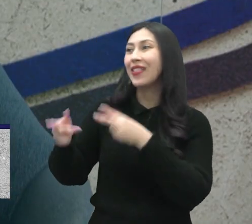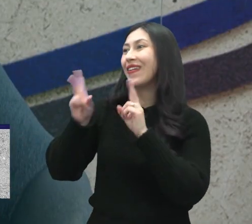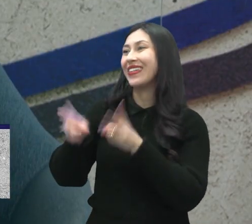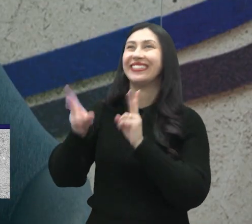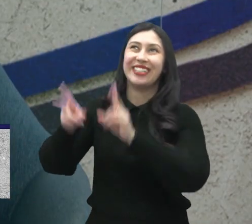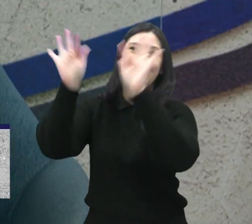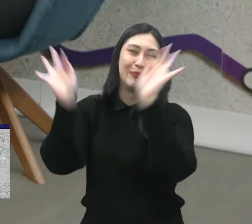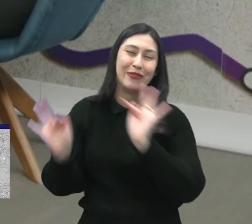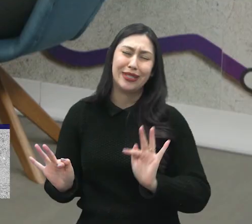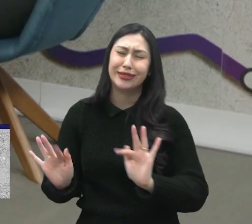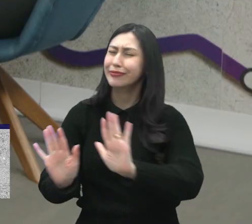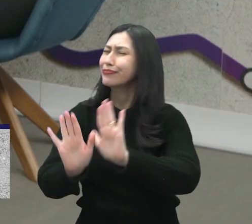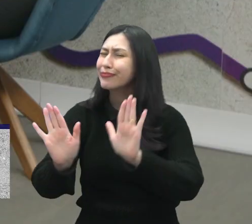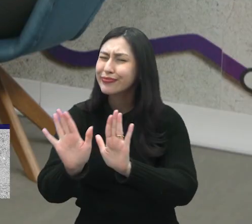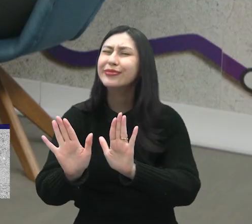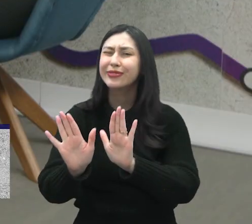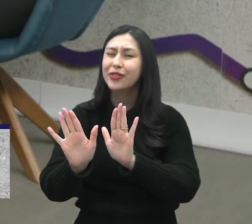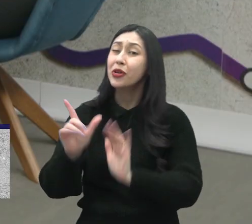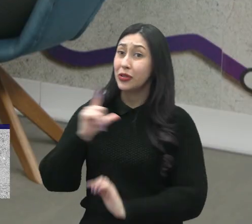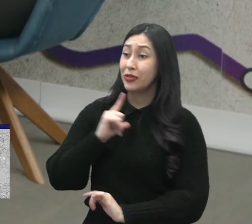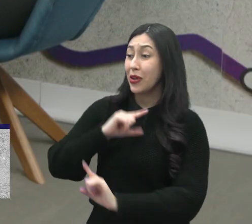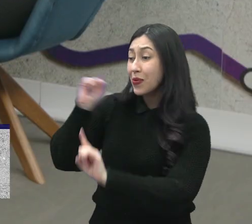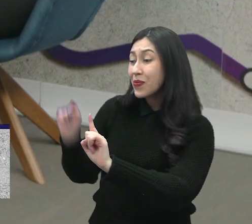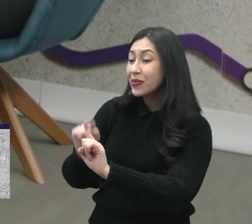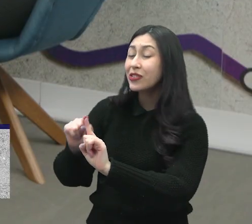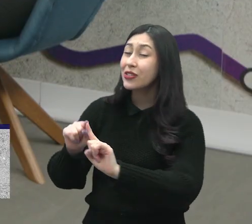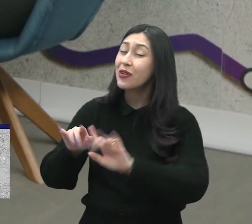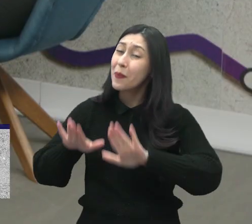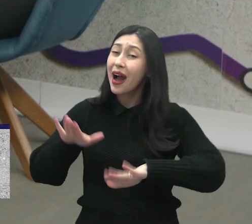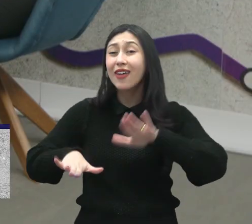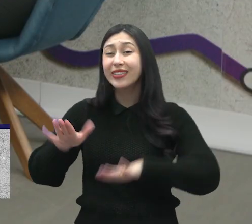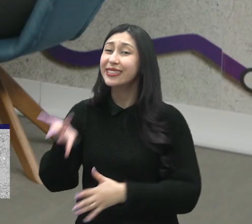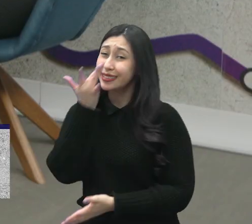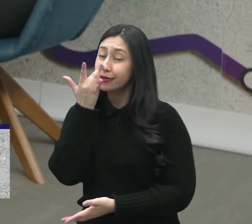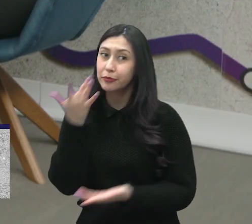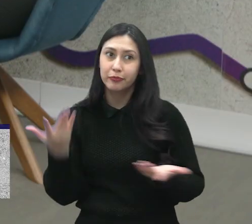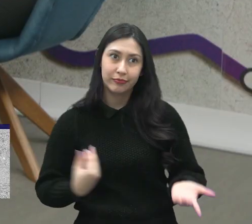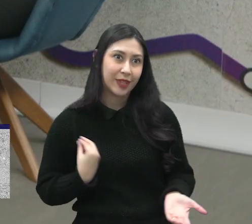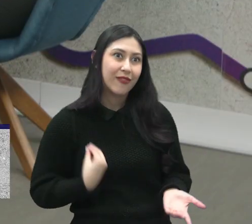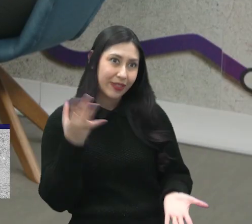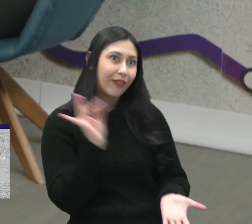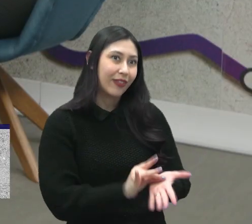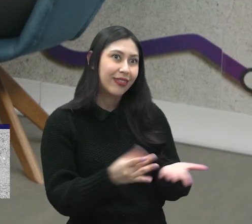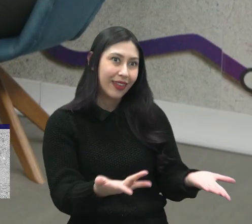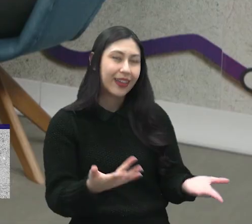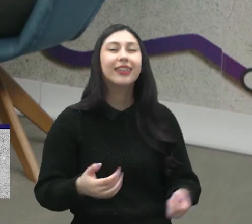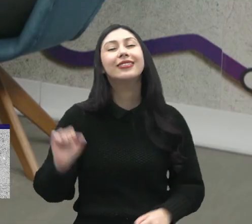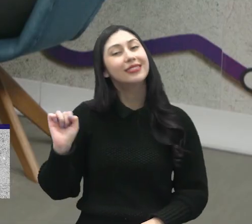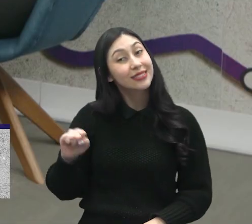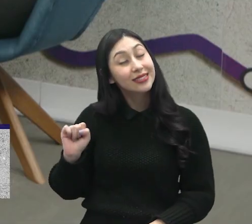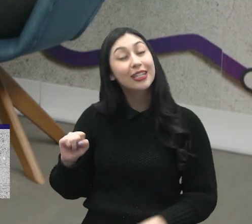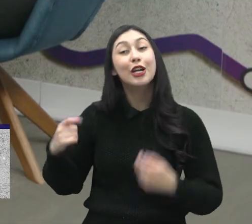feliz. Ele pode ter sentido e pode às vezes ser chato. Vida real, né? Vida real. Então a gente também tem que